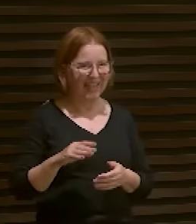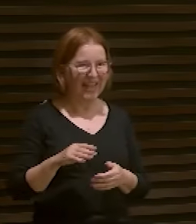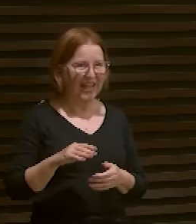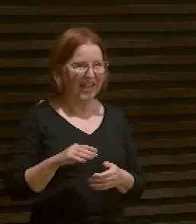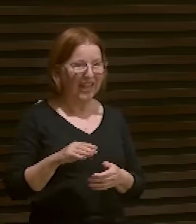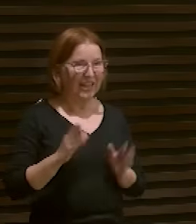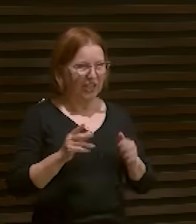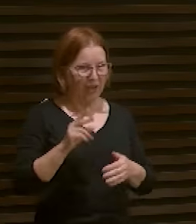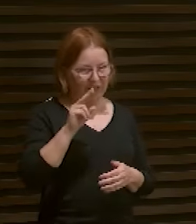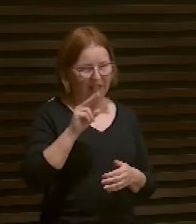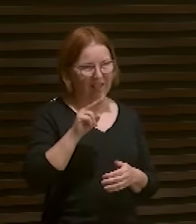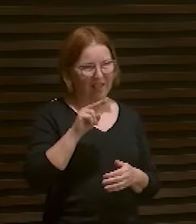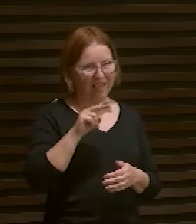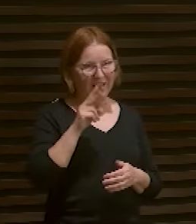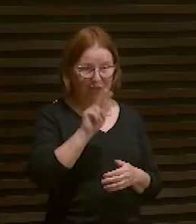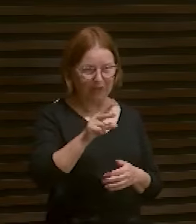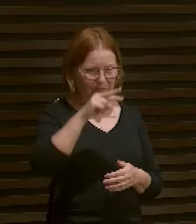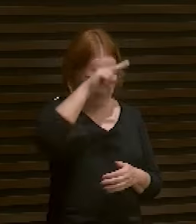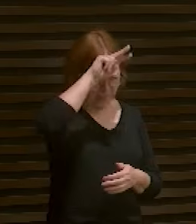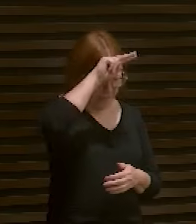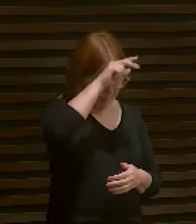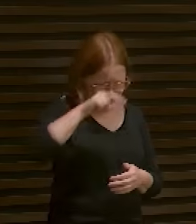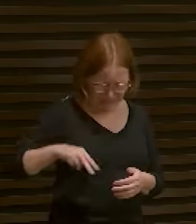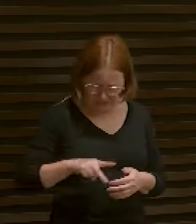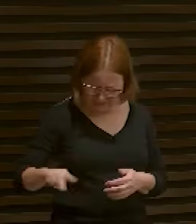casa? Aí eu costumo dizer, você tem uns 3?